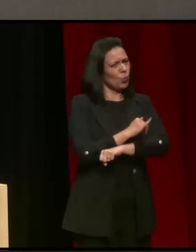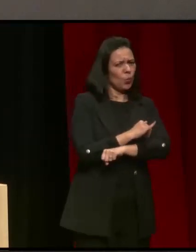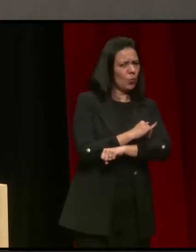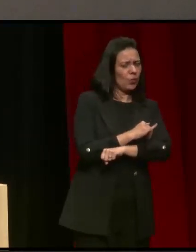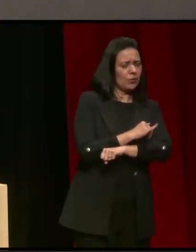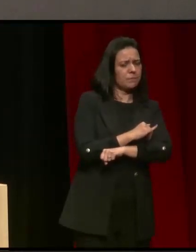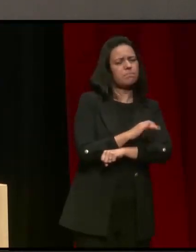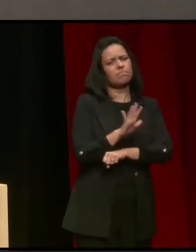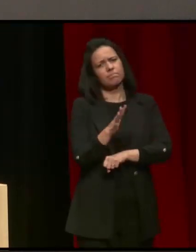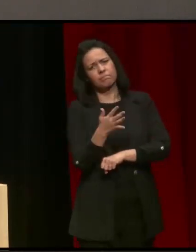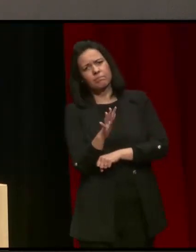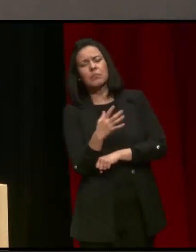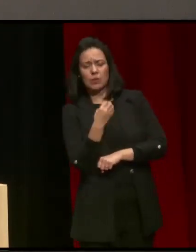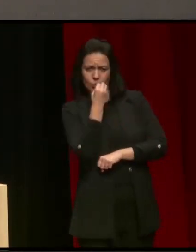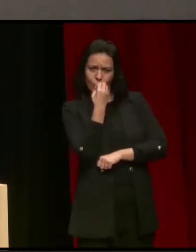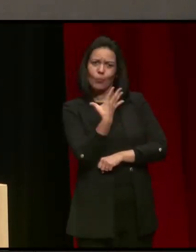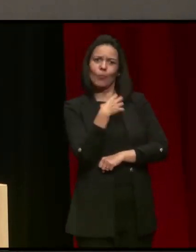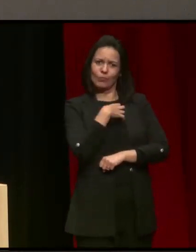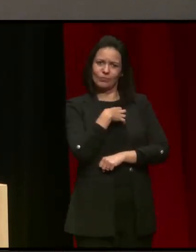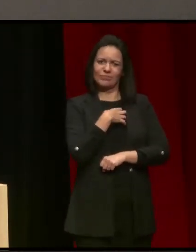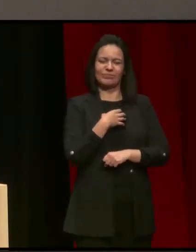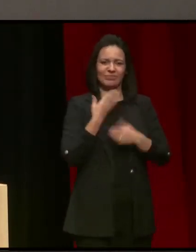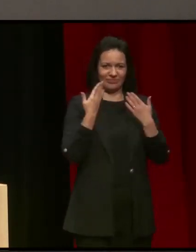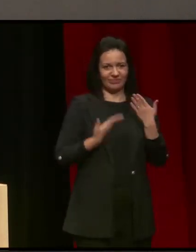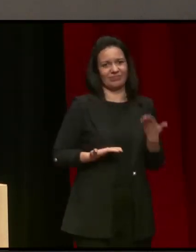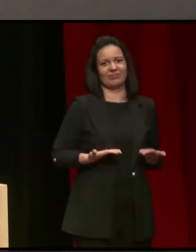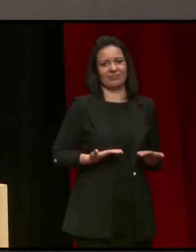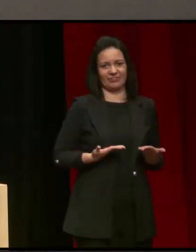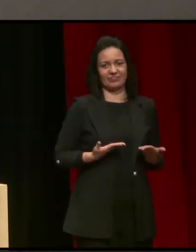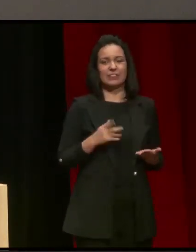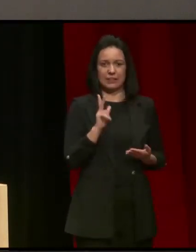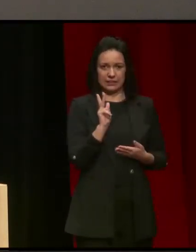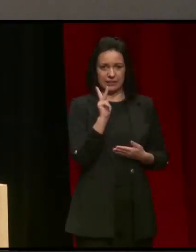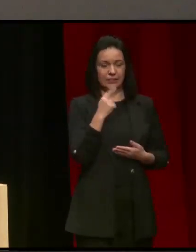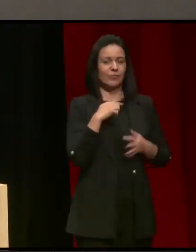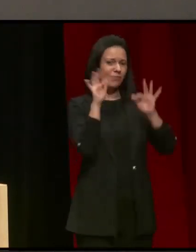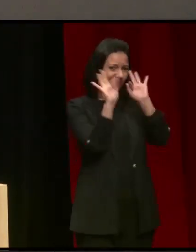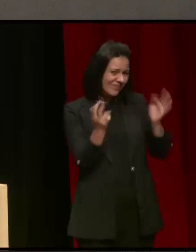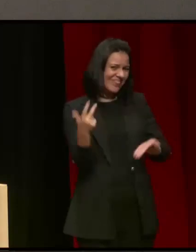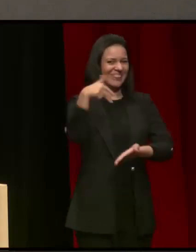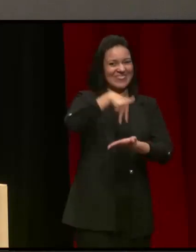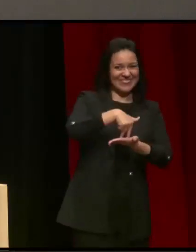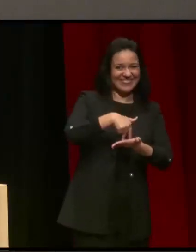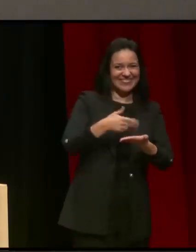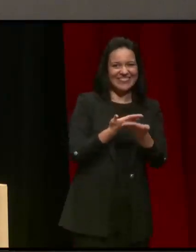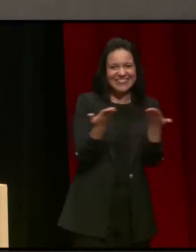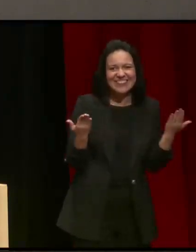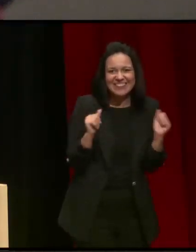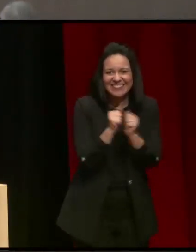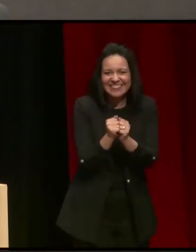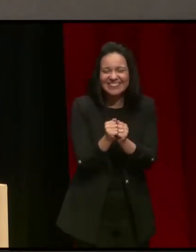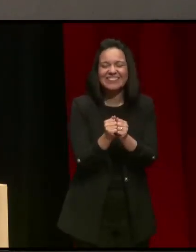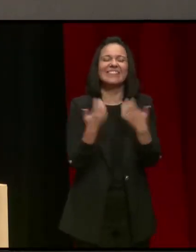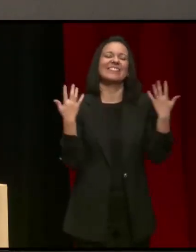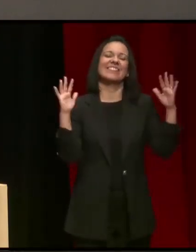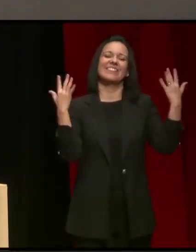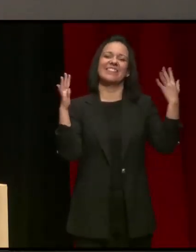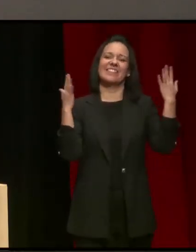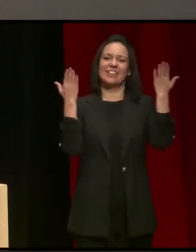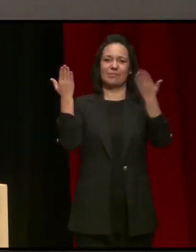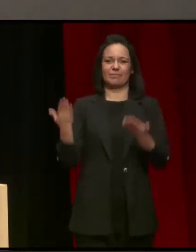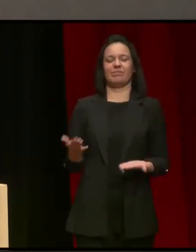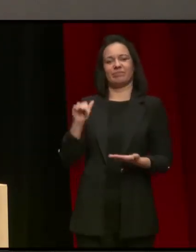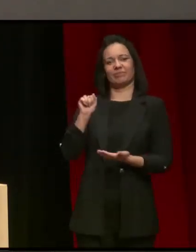sou realizada com o peso que eu estou e muito feliz por estar aqui, viu, gente? Muito bom. Uma salva de palmas para a